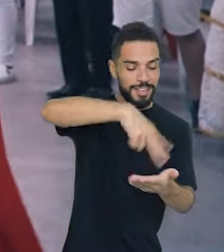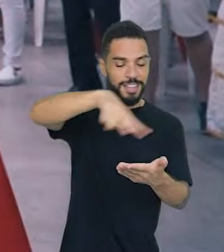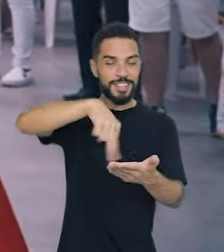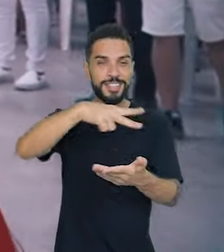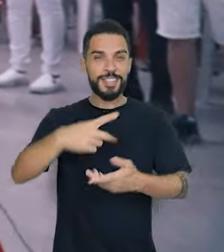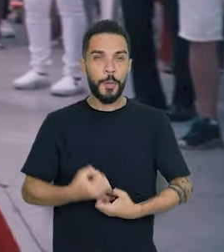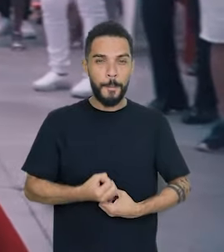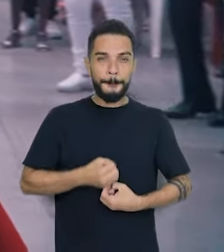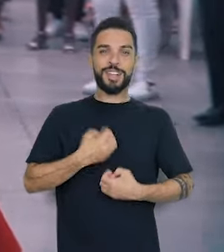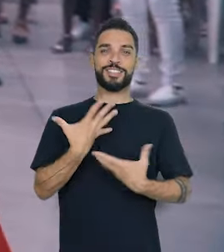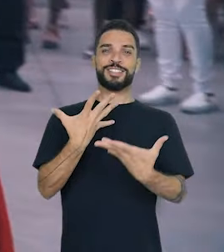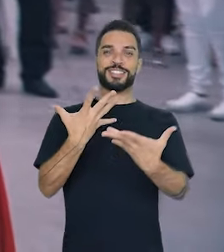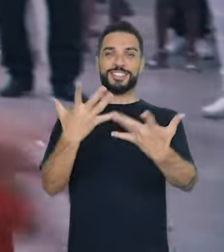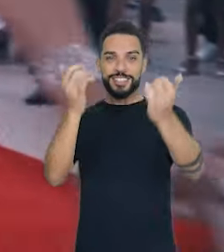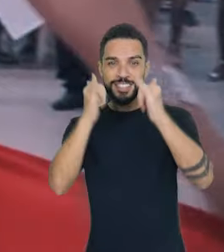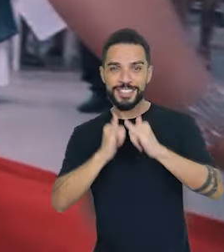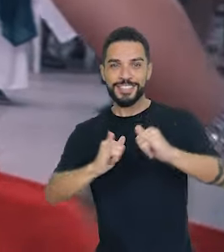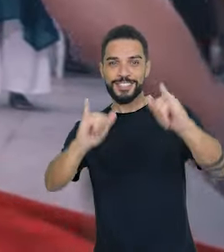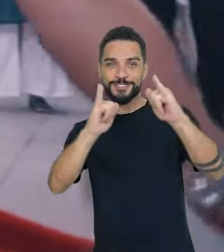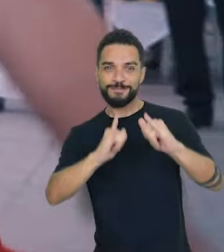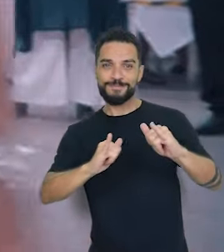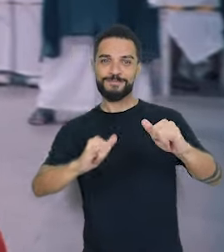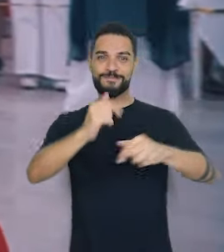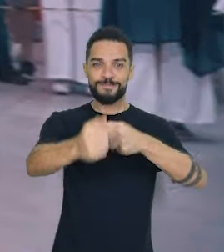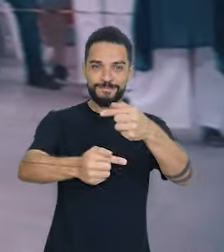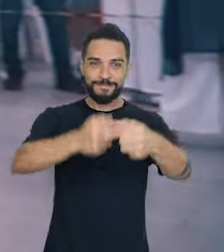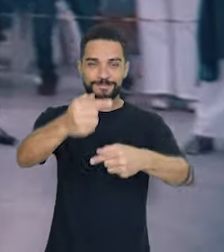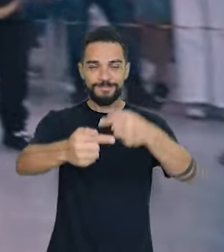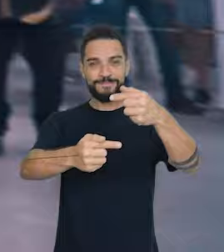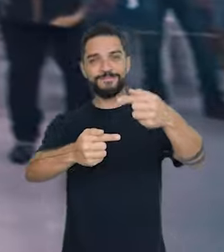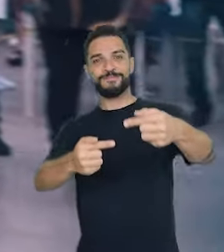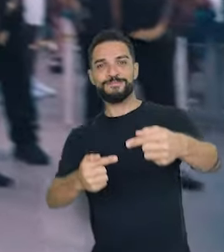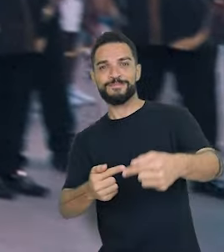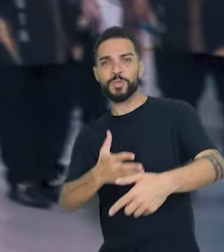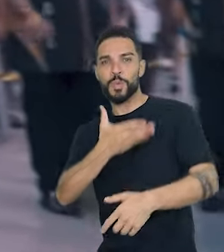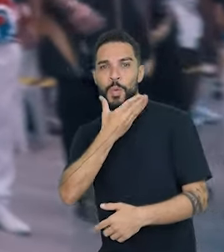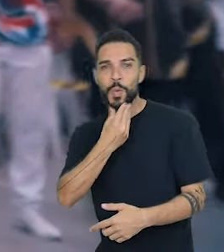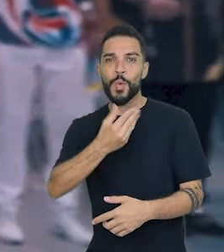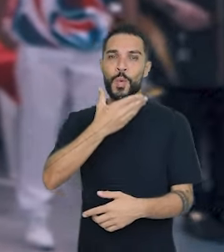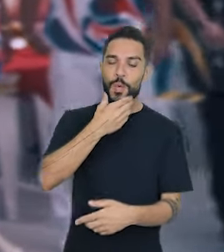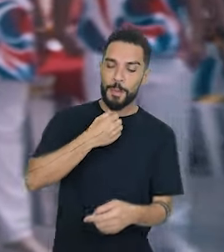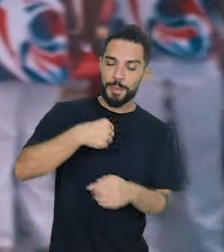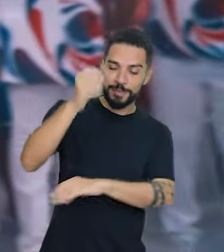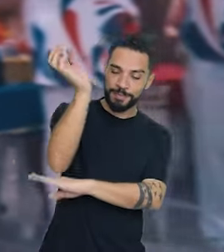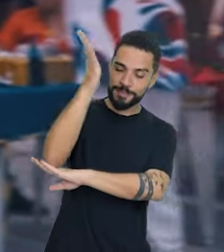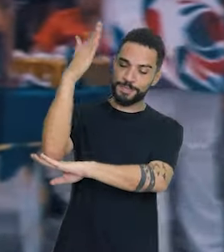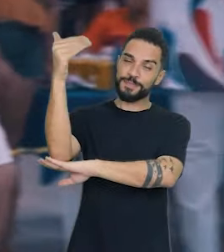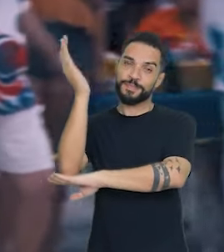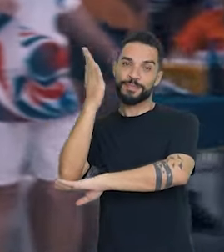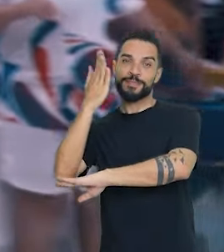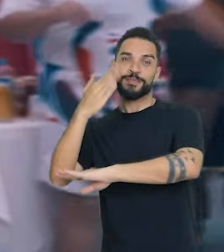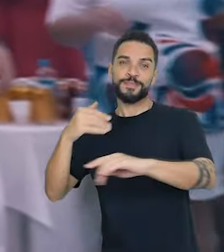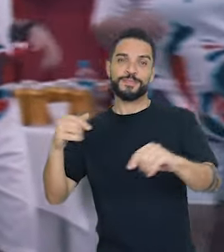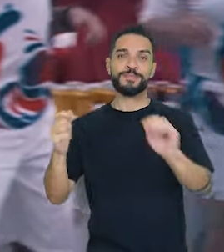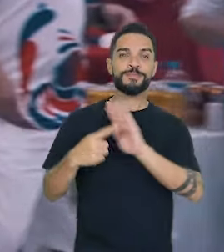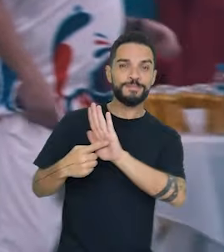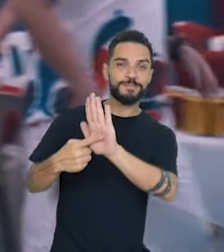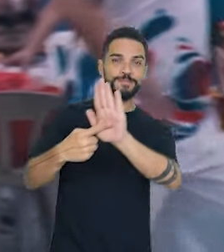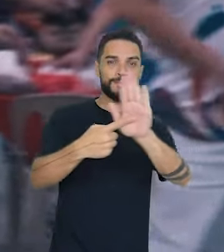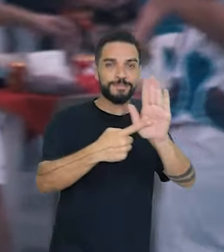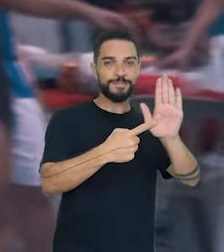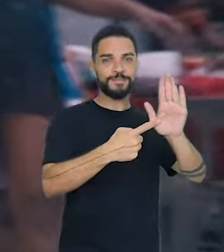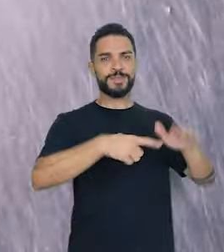movimento a voz da tradição. Ô Valdemar, balança a bandeira, na